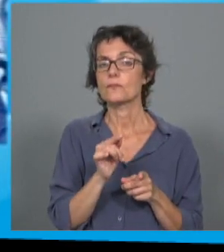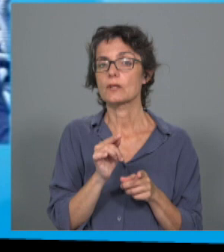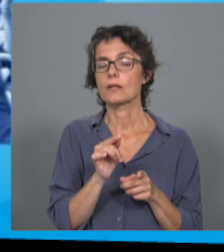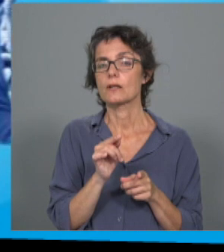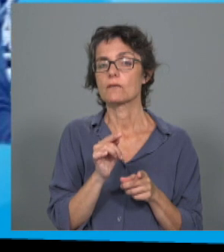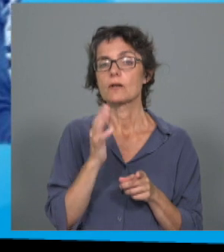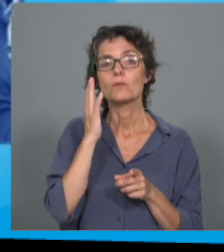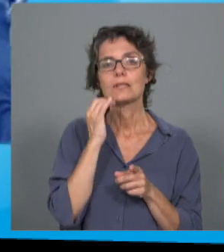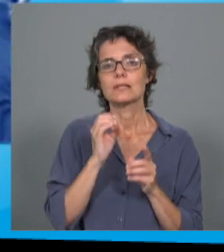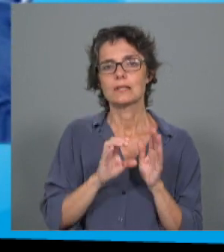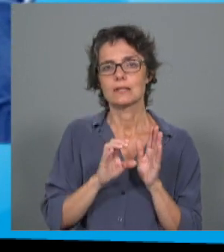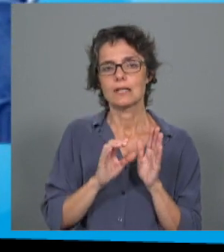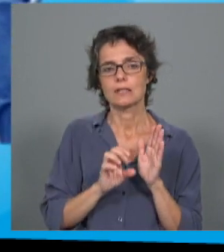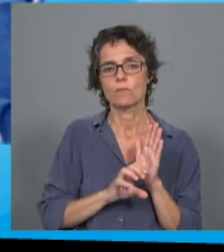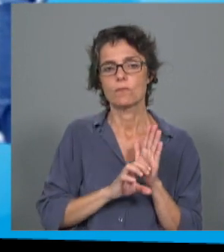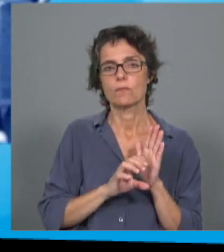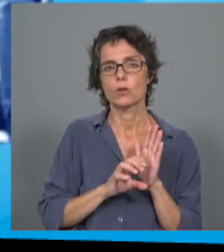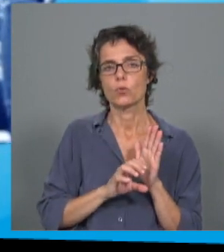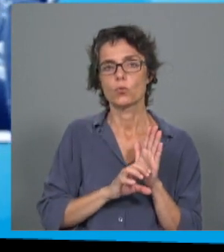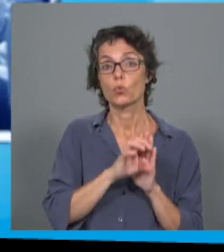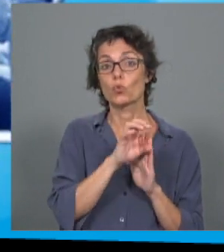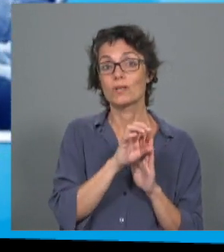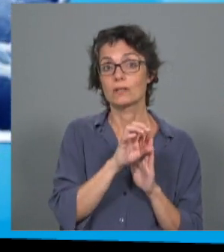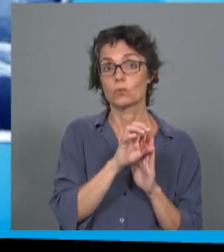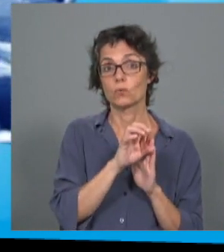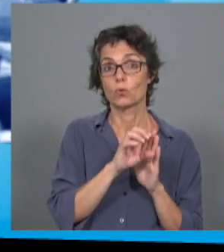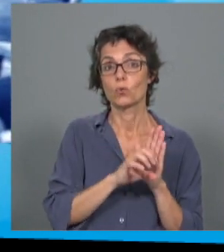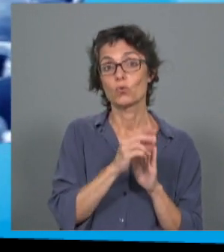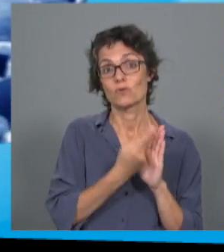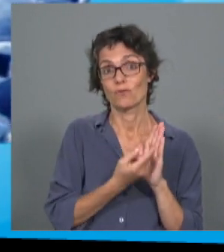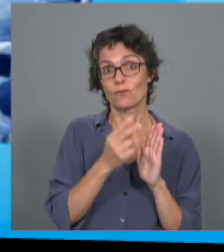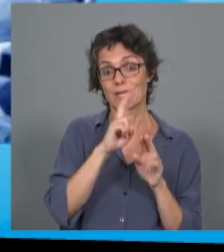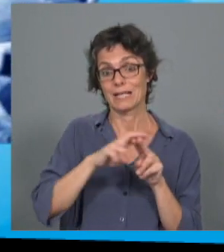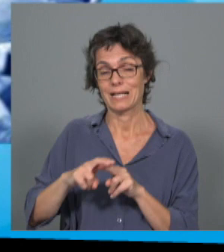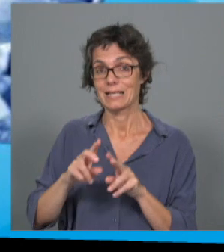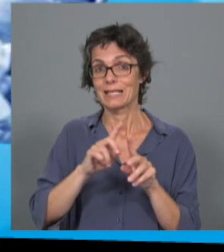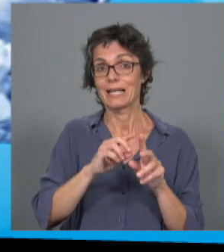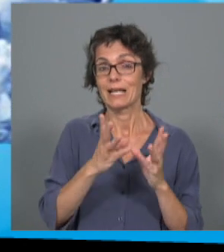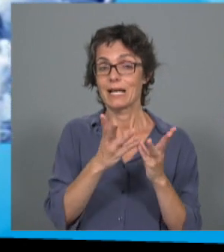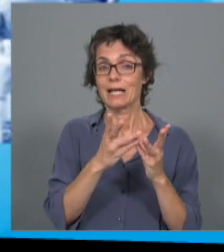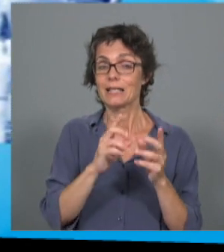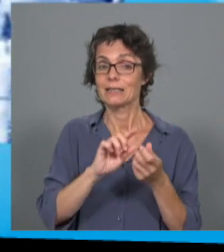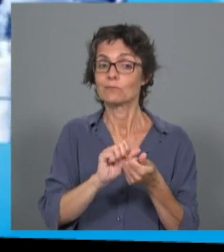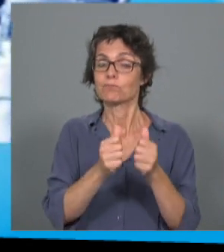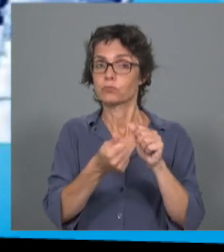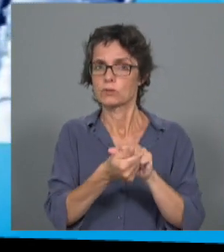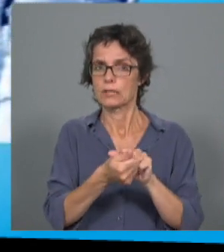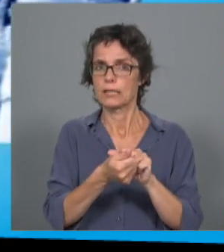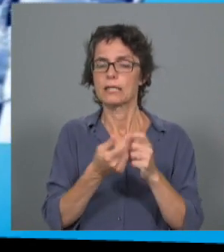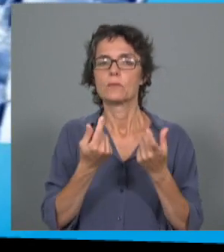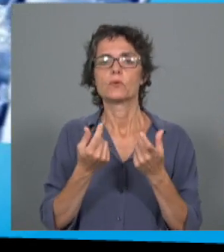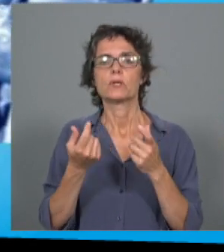próprio currículo, porque vai deixar de existir o mestrado integrado em Teologia para